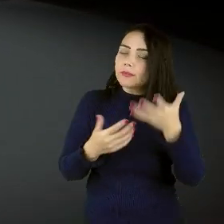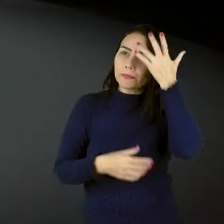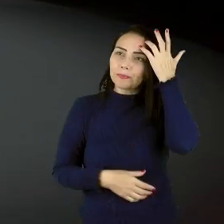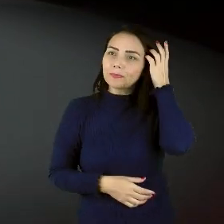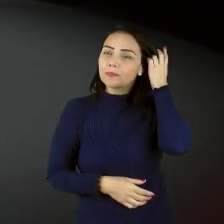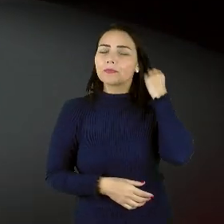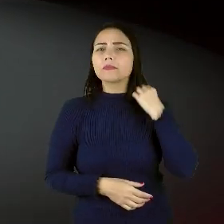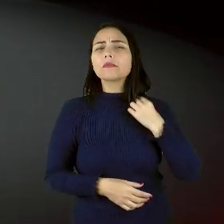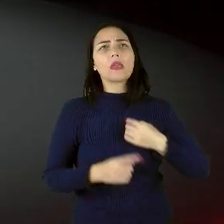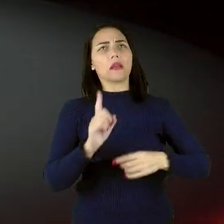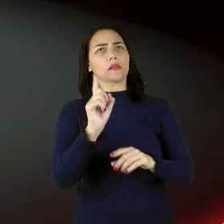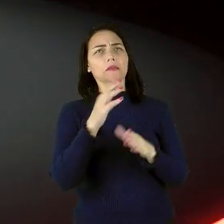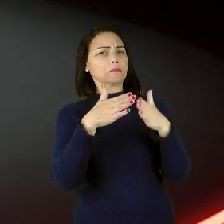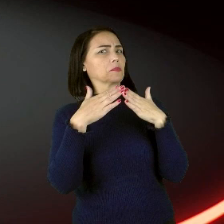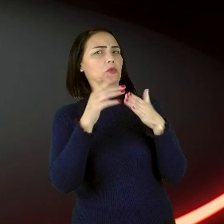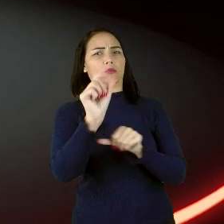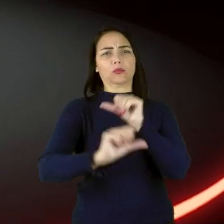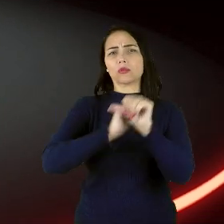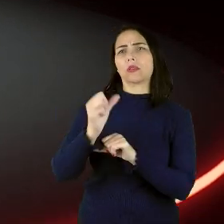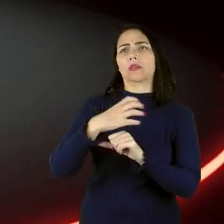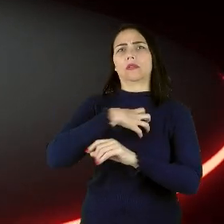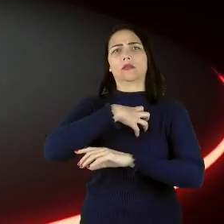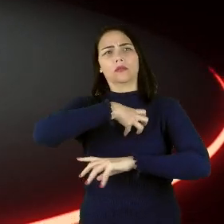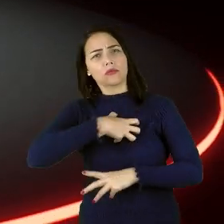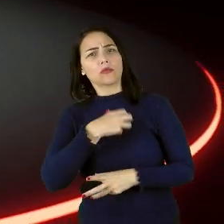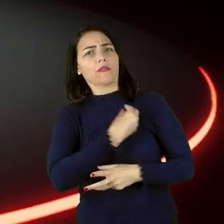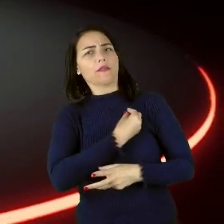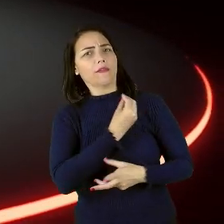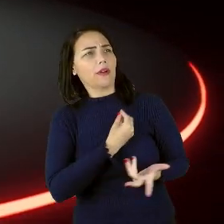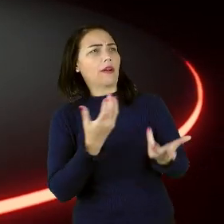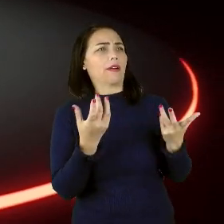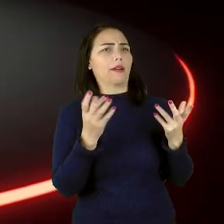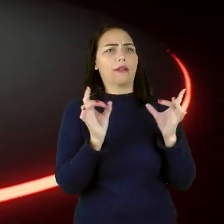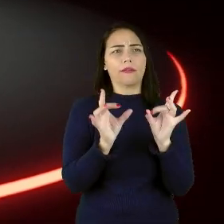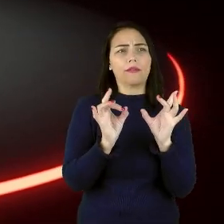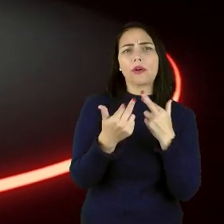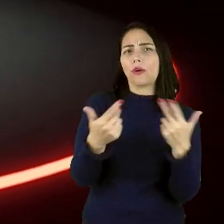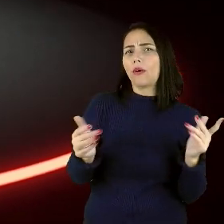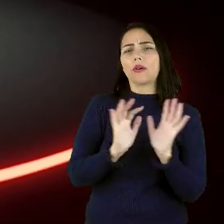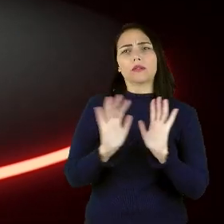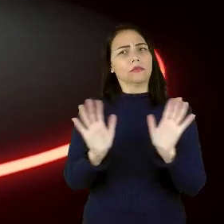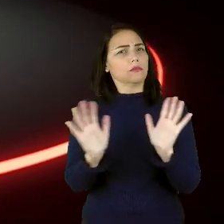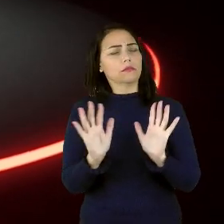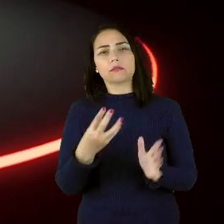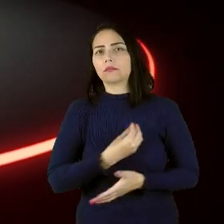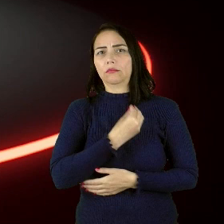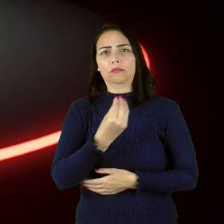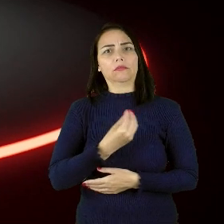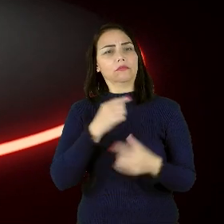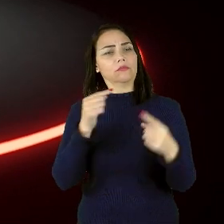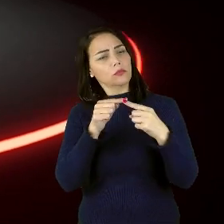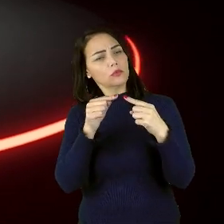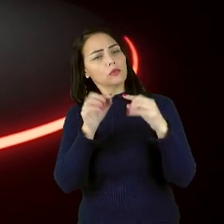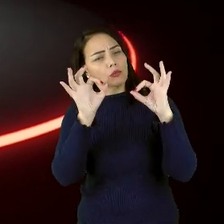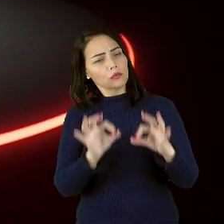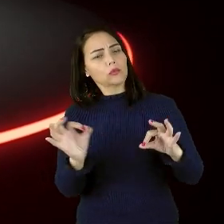para que mudamos o nosso estilo de vida, vendemos nossas coisas, né? Temos uma vida, o objetivo